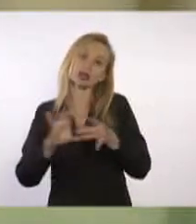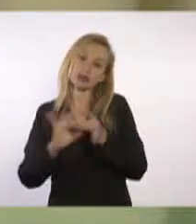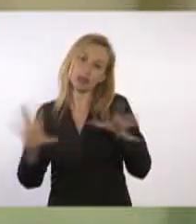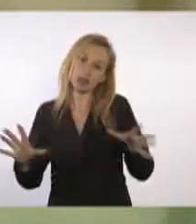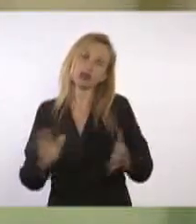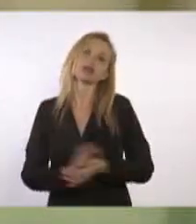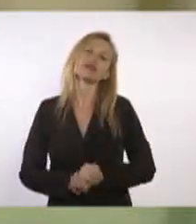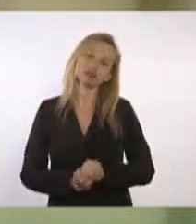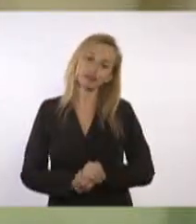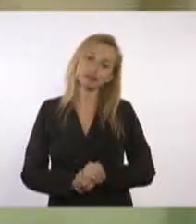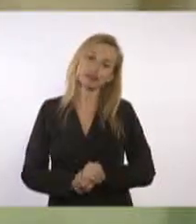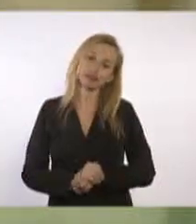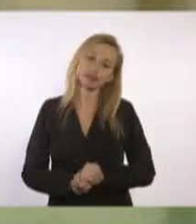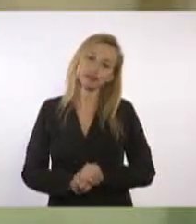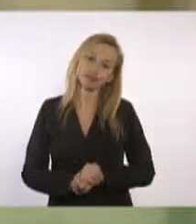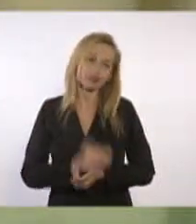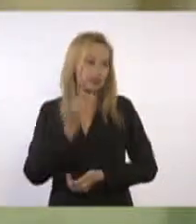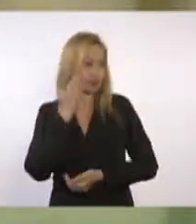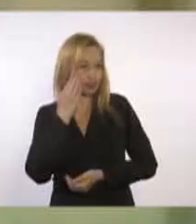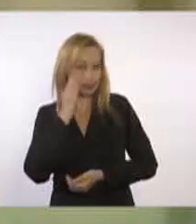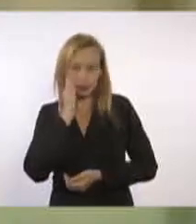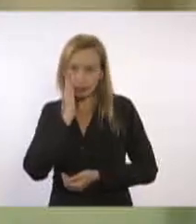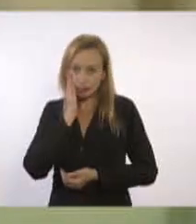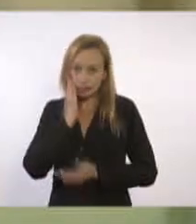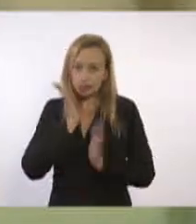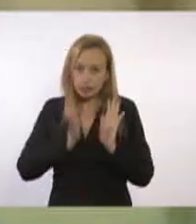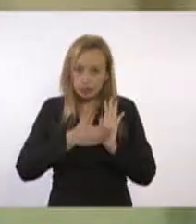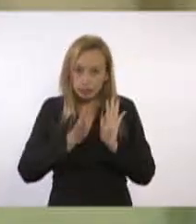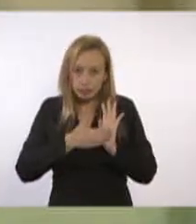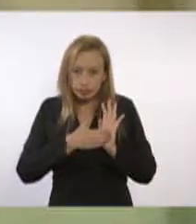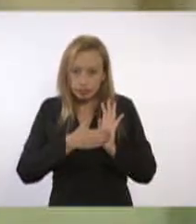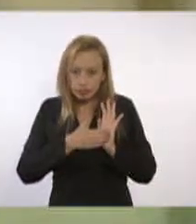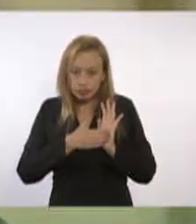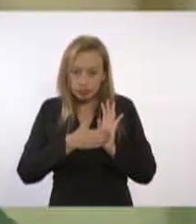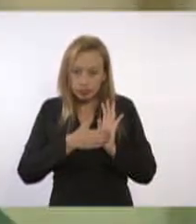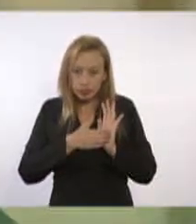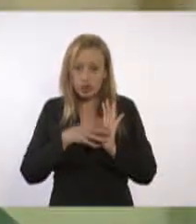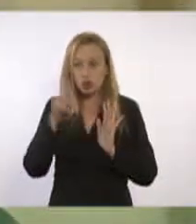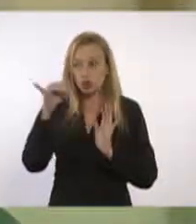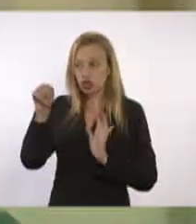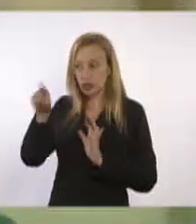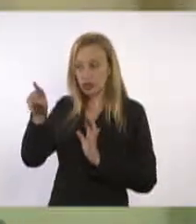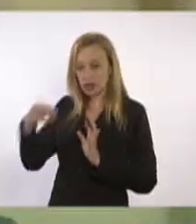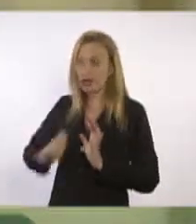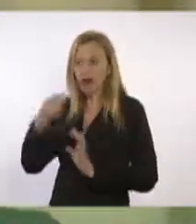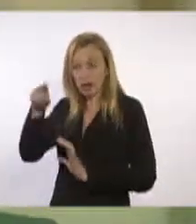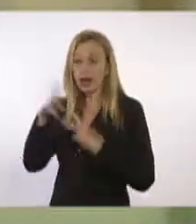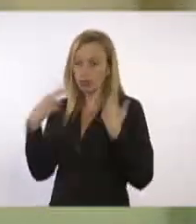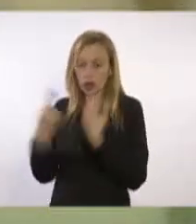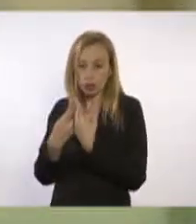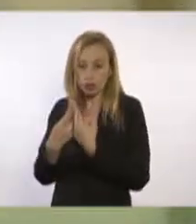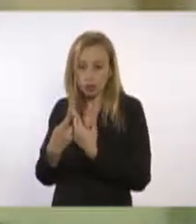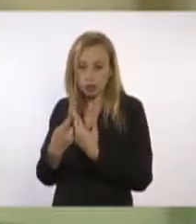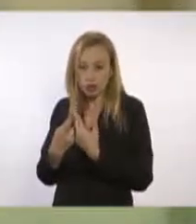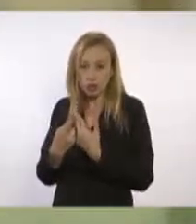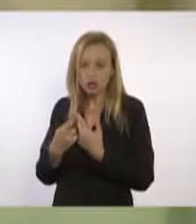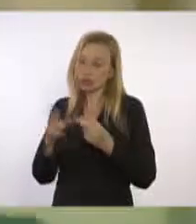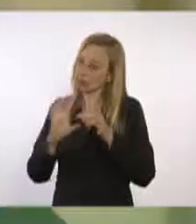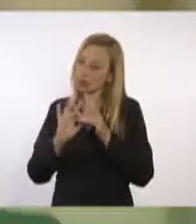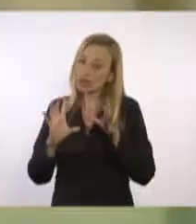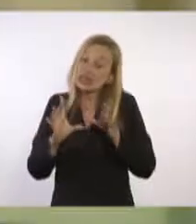convocação. Está entendida a proposta? Se eles, nós vamos estar lá no dia da reunião. Eles vão deliberar.